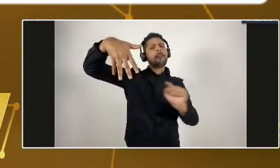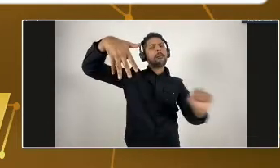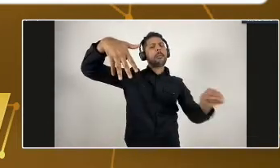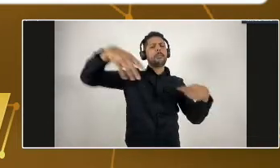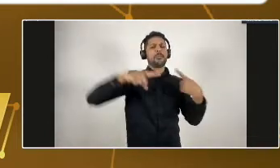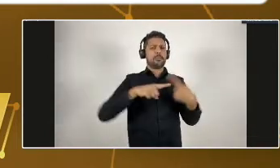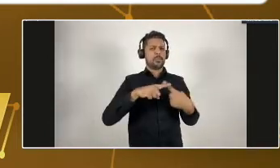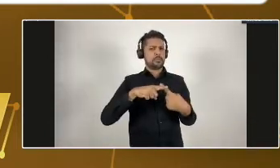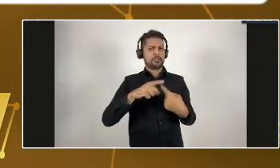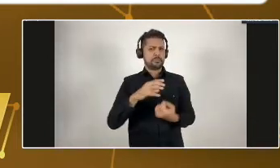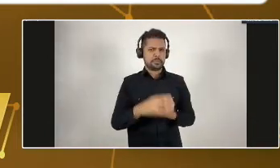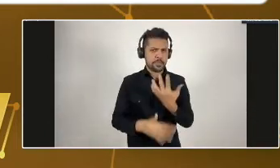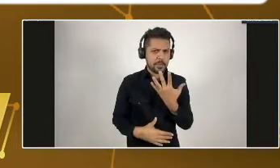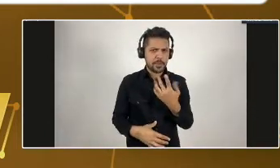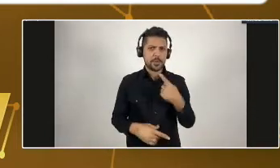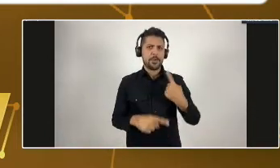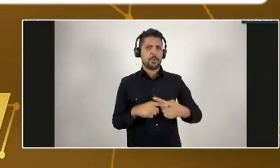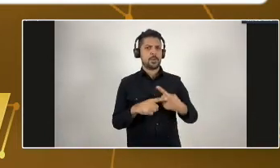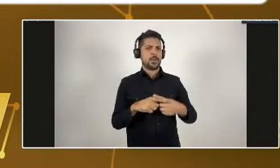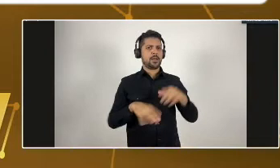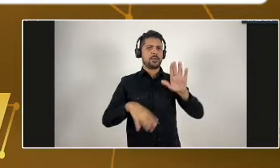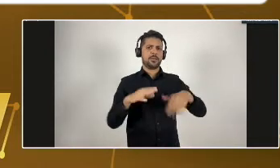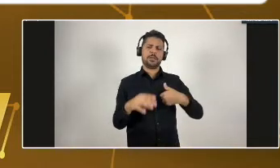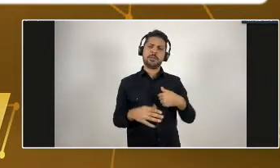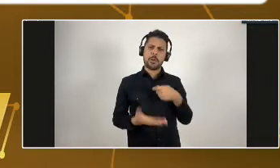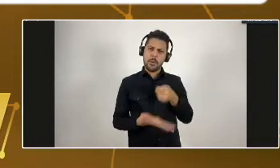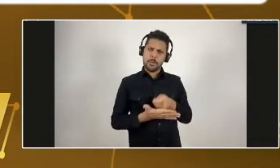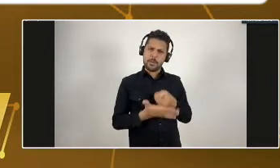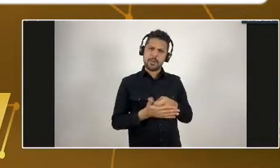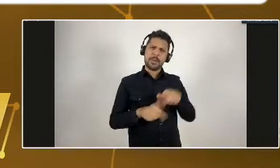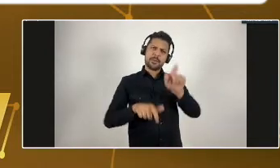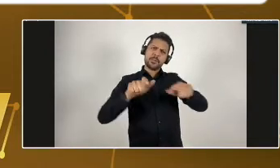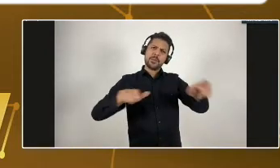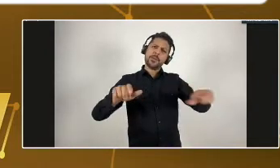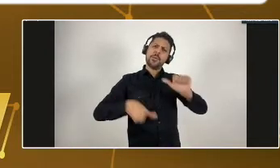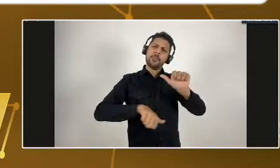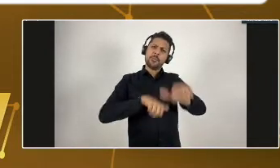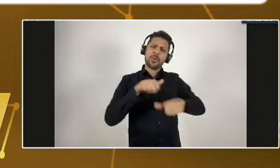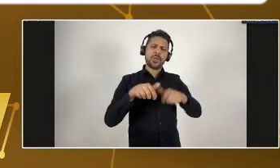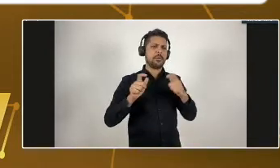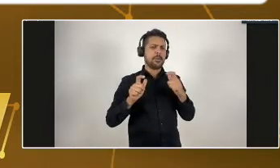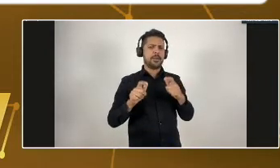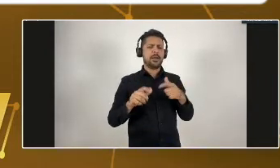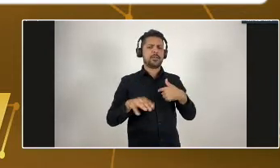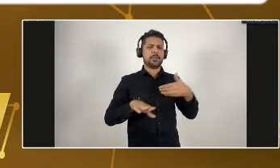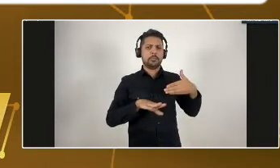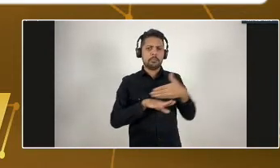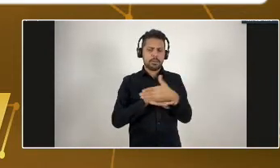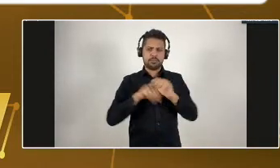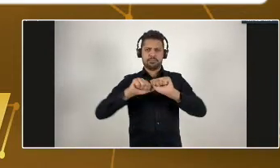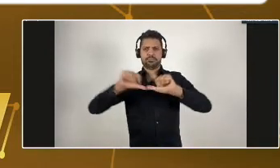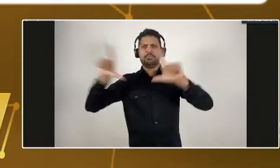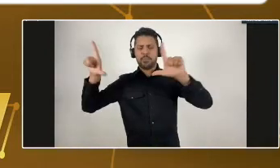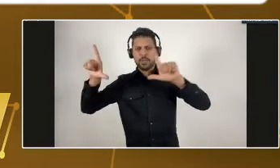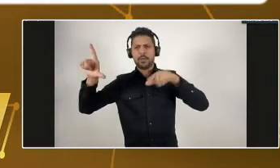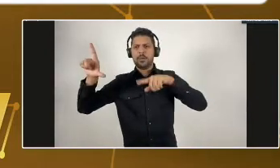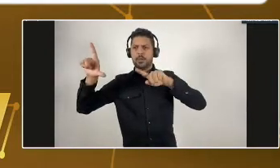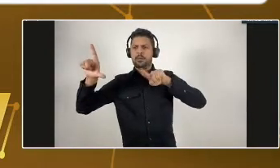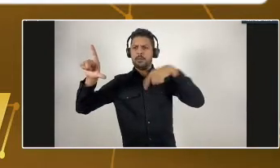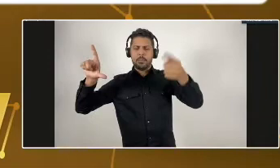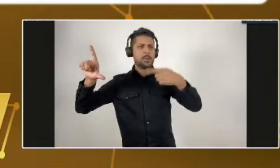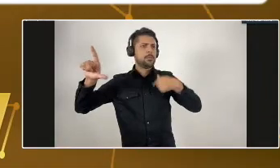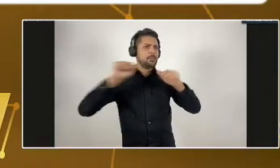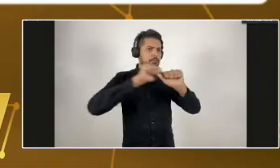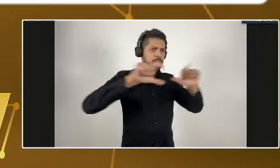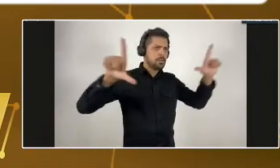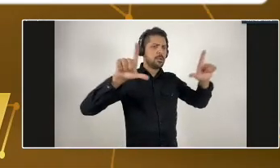as pessoas a mudarem de ambiente o tempo inteiro. Então, o acesso ao diagrama unifilar, que é algo que é muito importante para os técnicos que